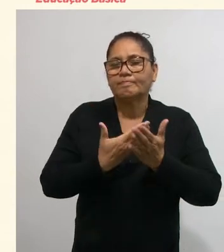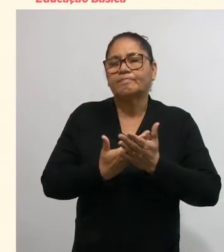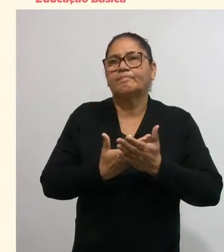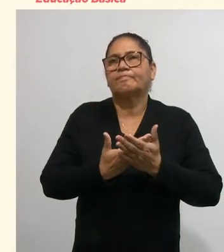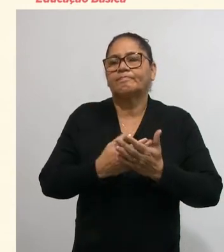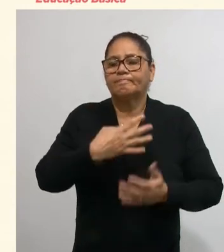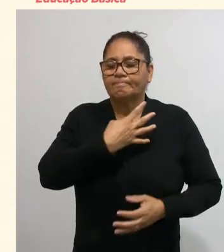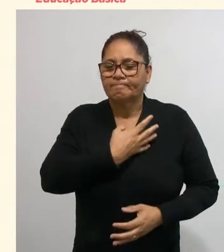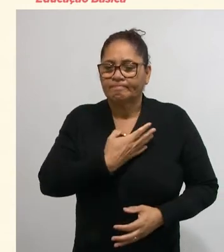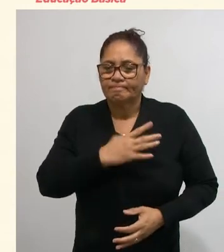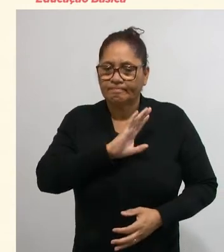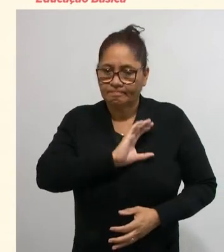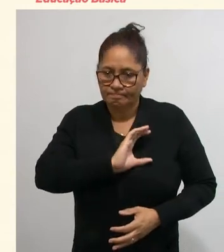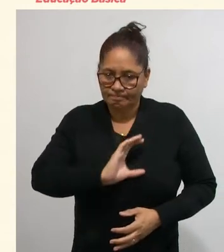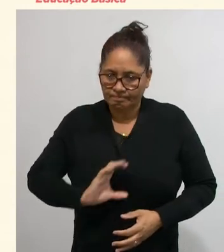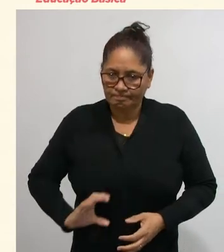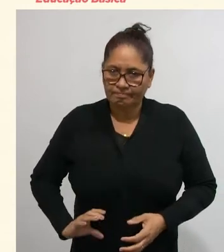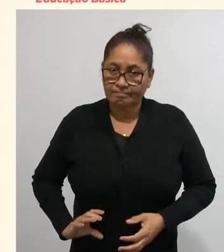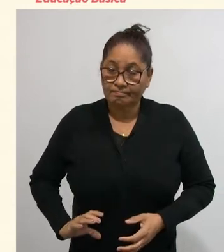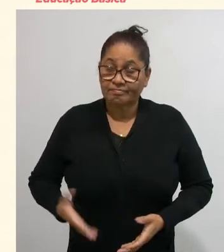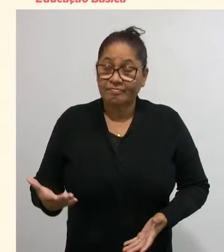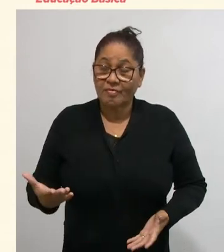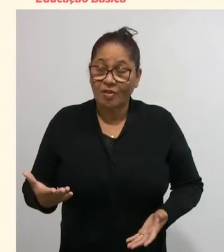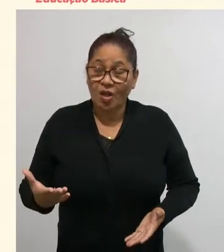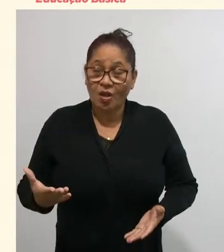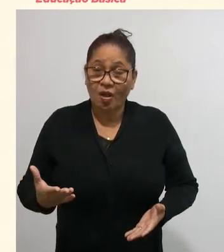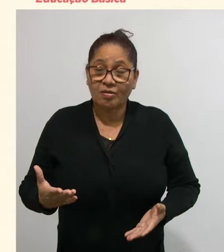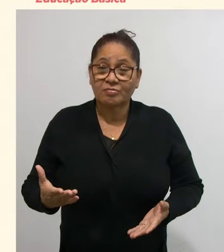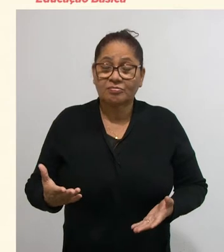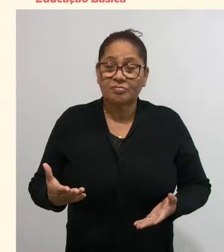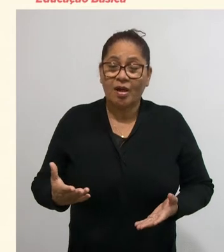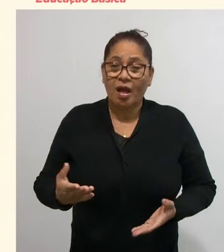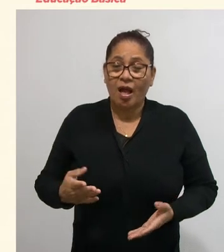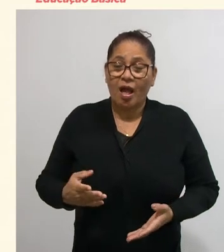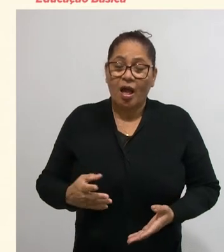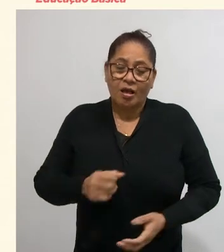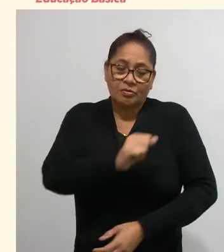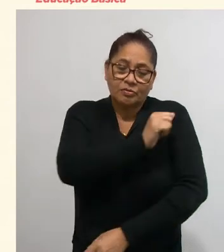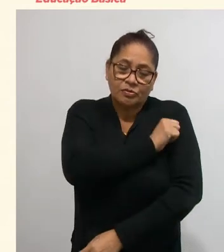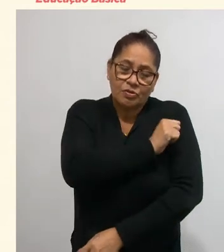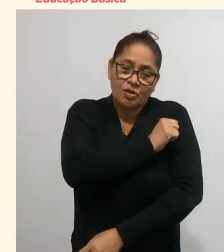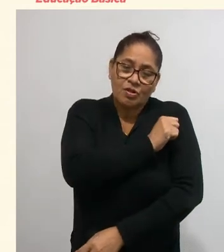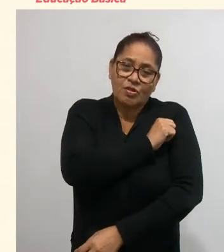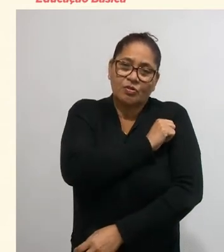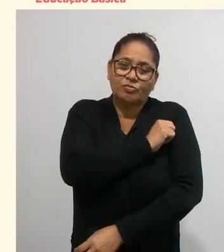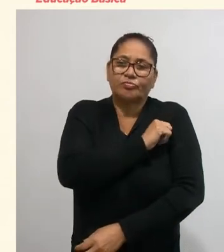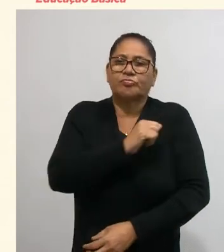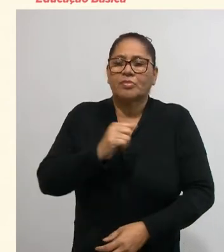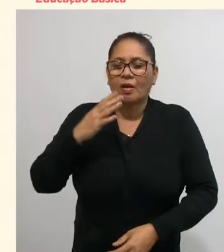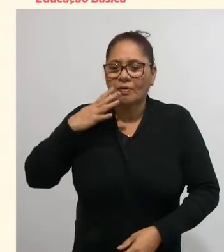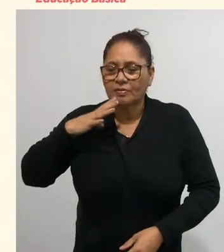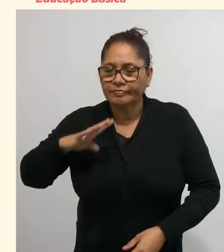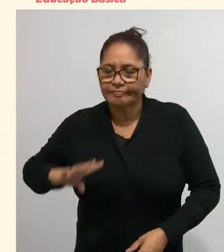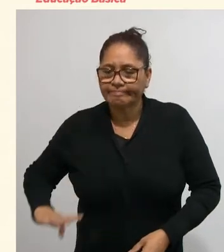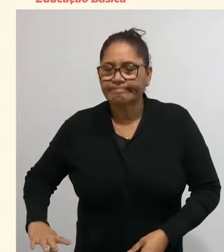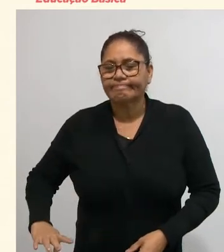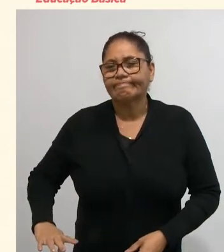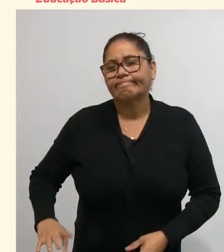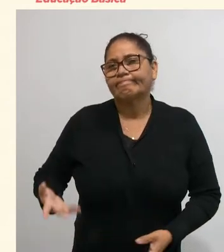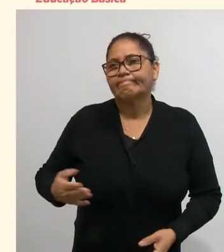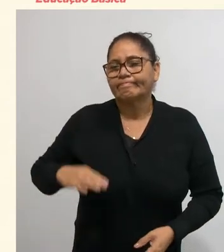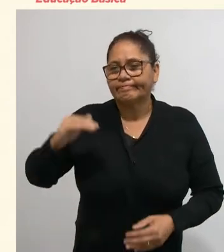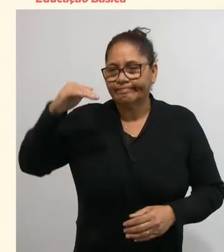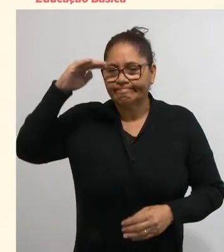municipais estaduais particulares com alunos de diferentes idades desde a educação infantil ao ensino superior